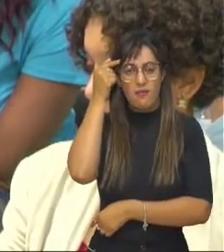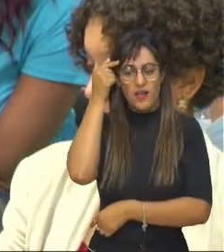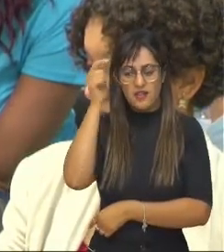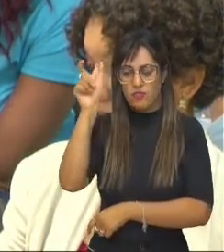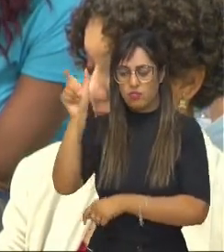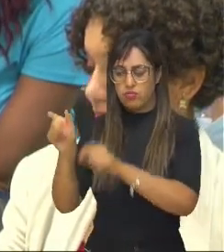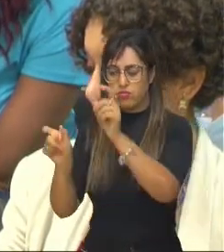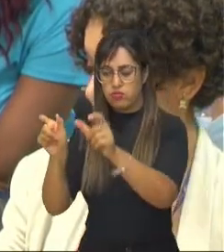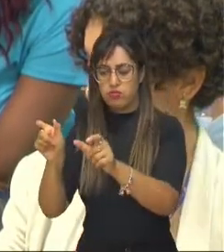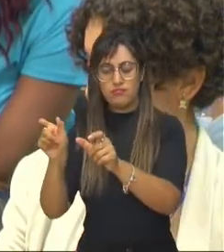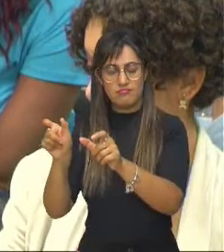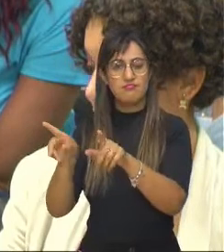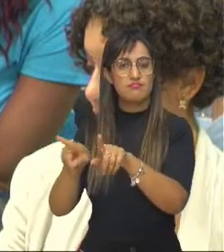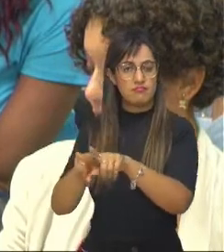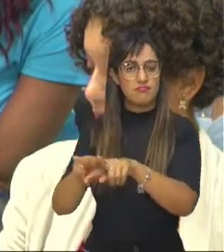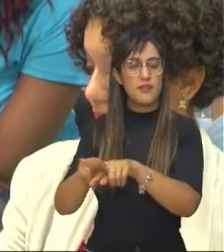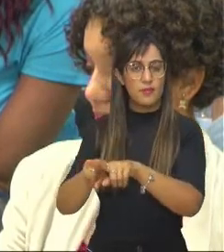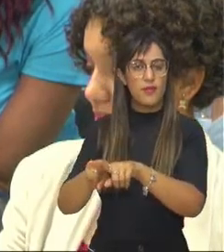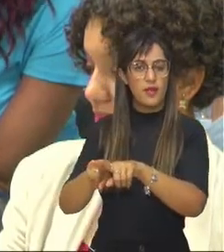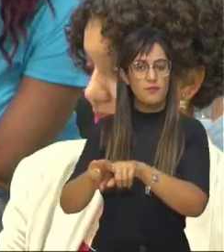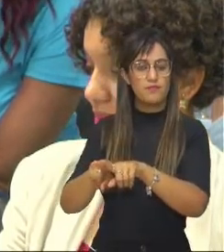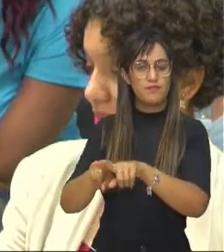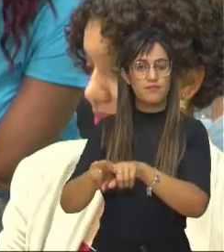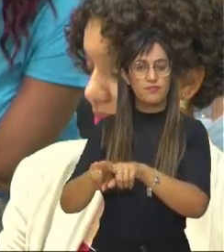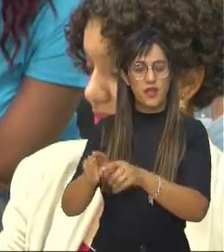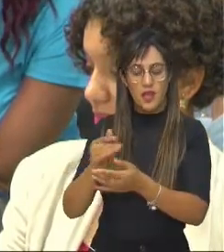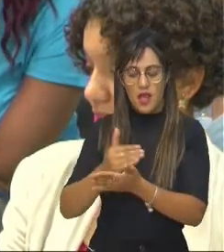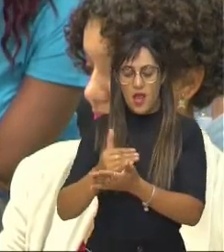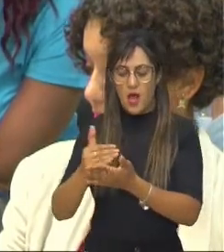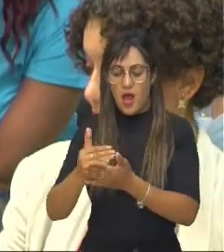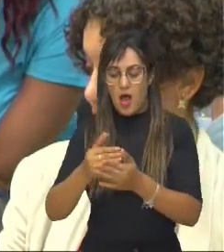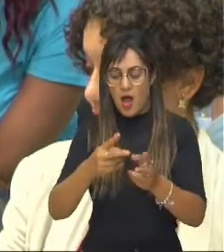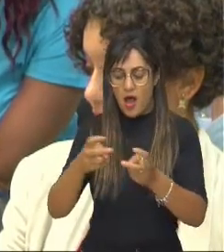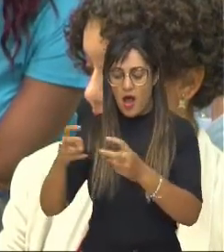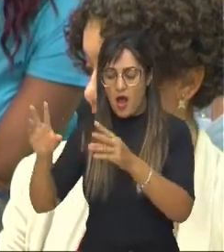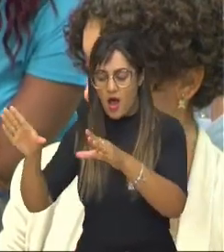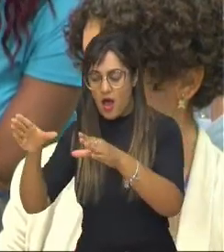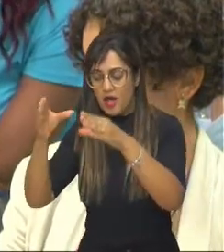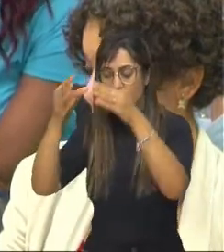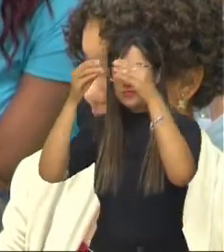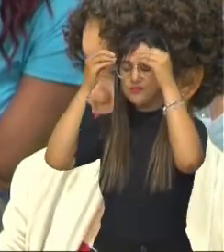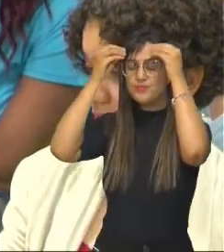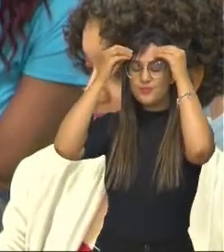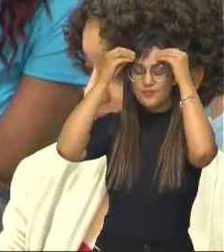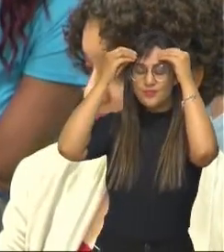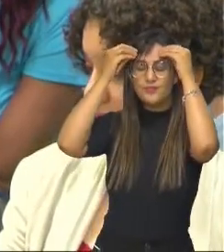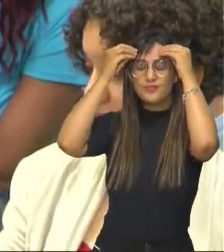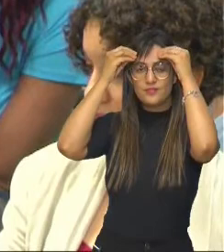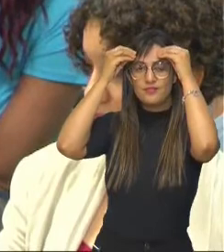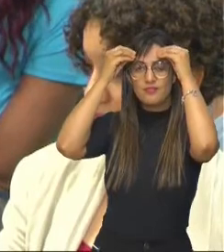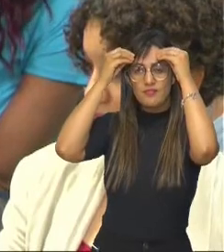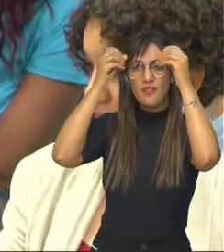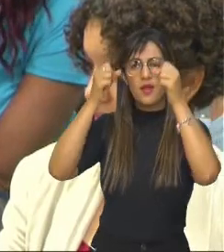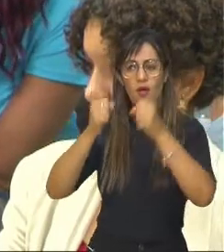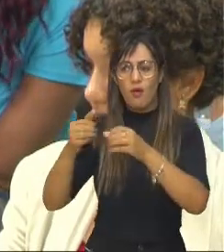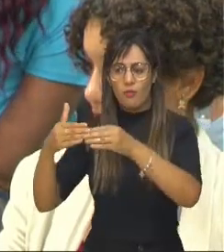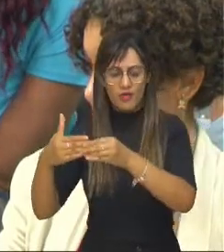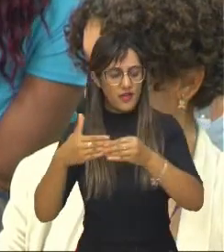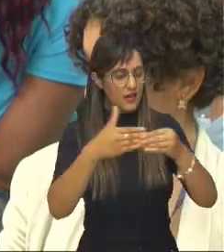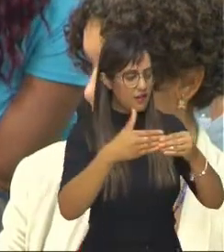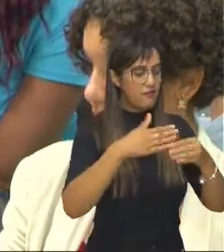na cabeça dele, às vezes ele estava bem, né? Mas eu comecei a entender o significado de ser suicidado, né? Podem levar meus amigos,